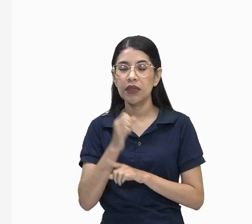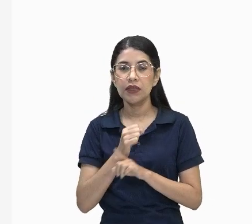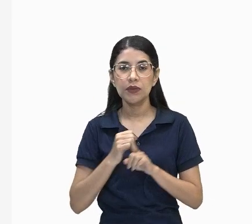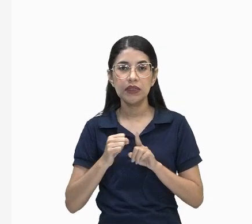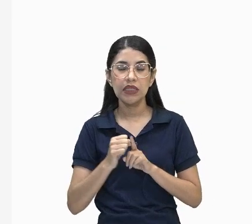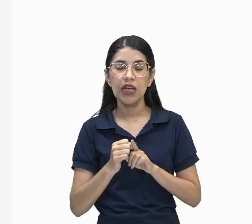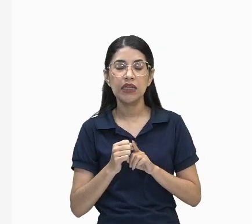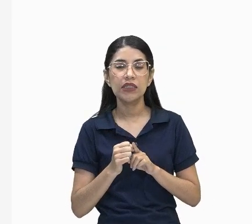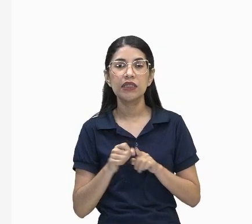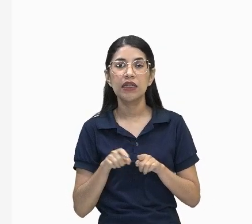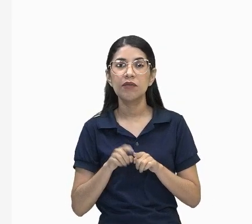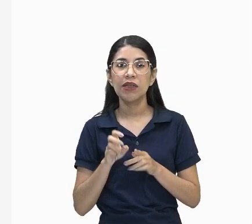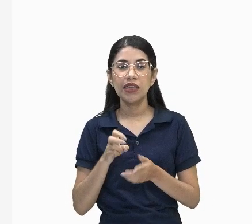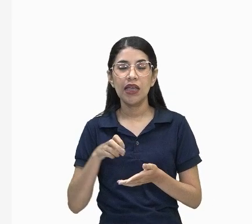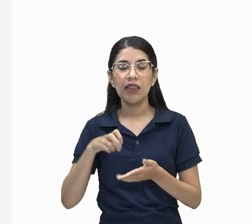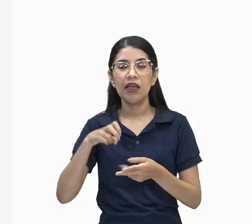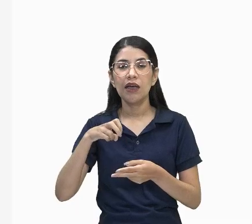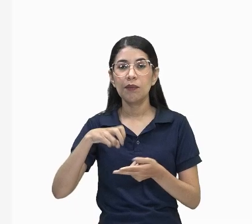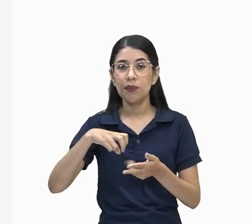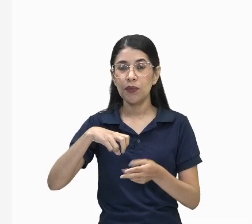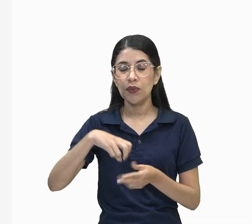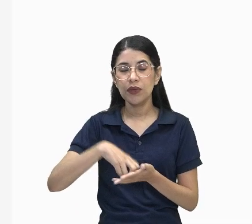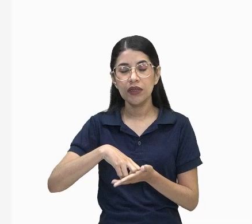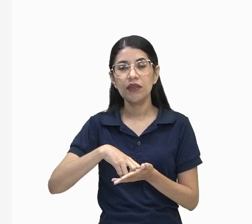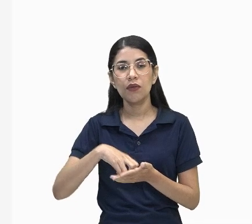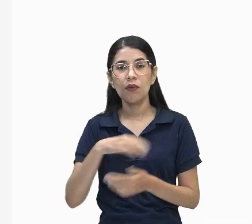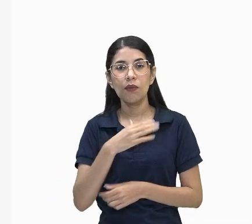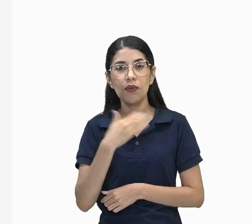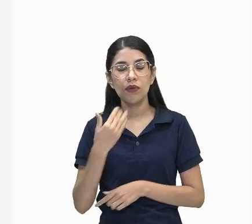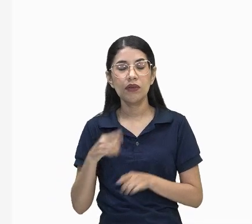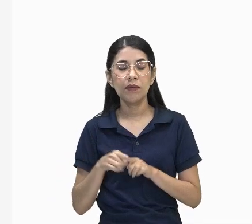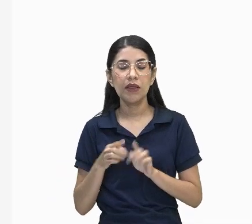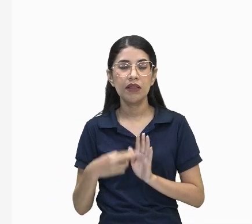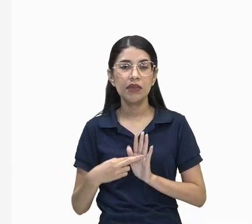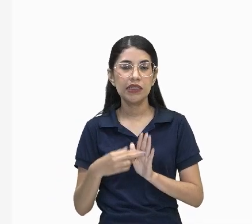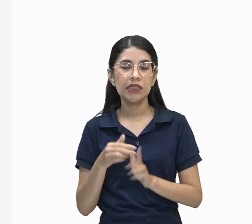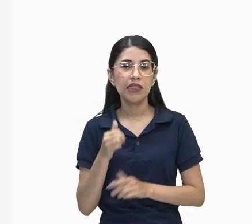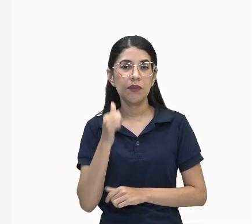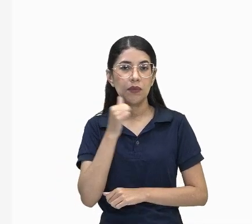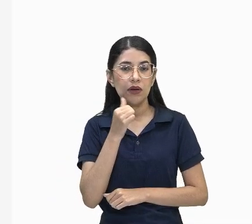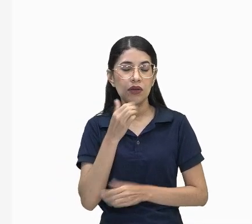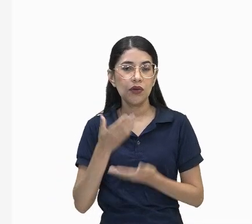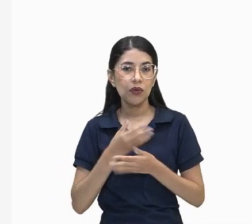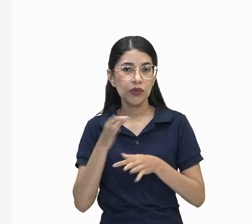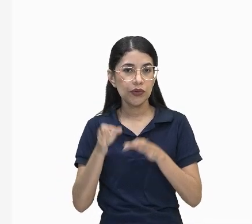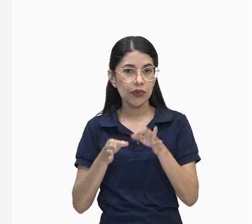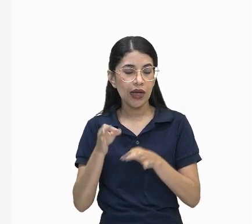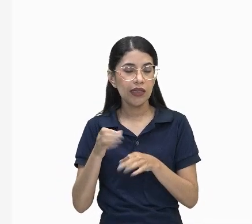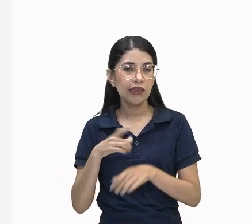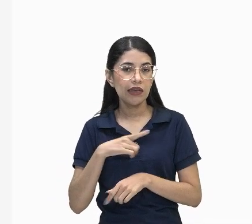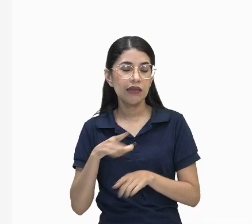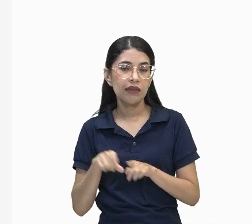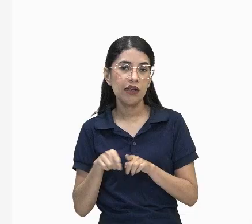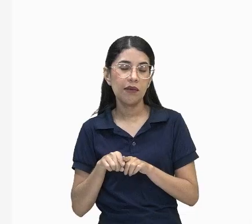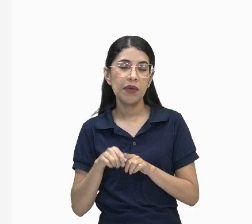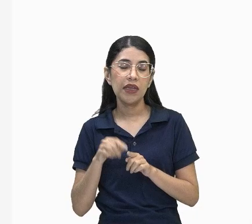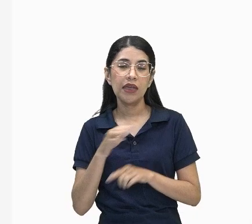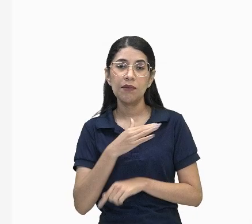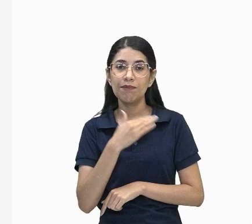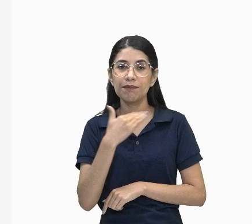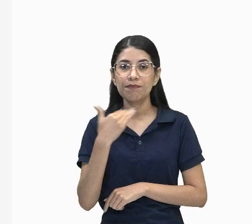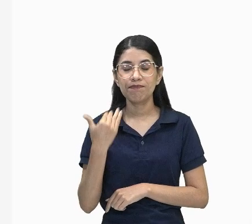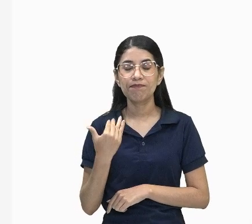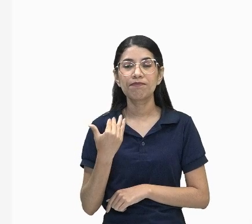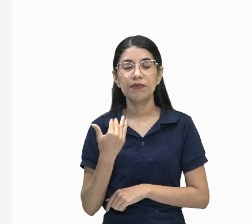no fim, punida com a morte. Ela representa as mulheres que ainda hoje são julgadas e